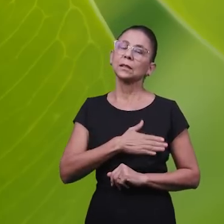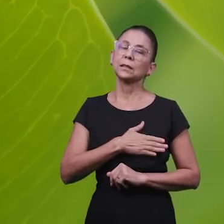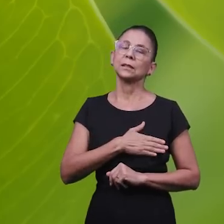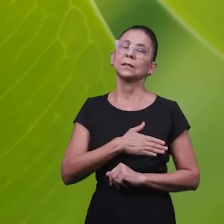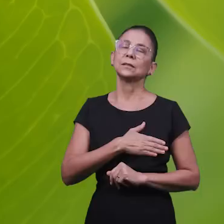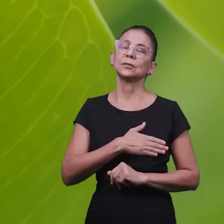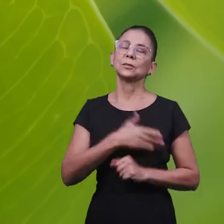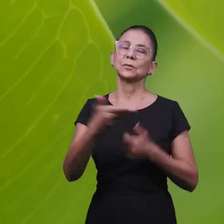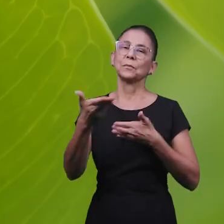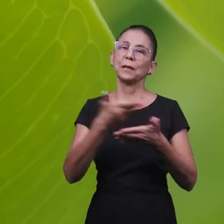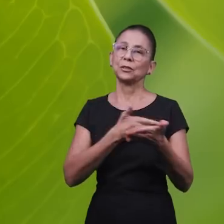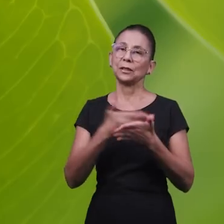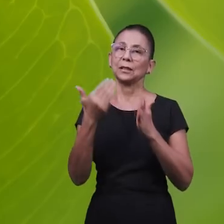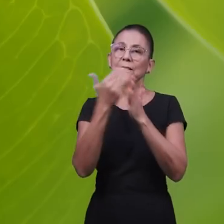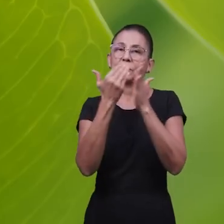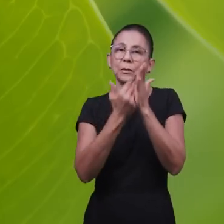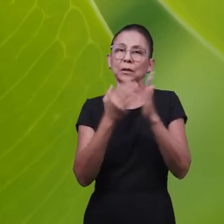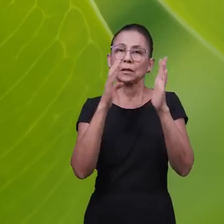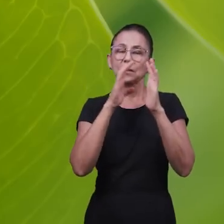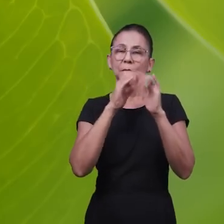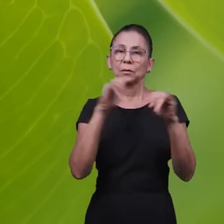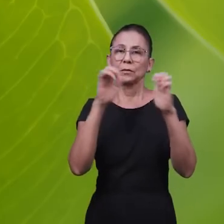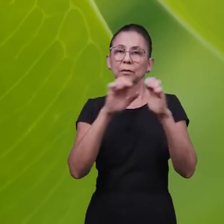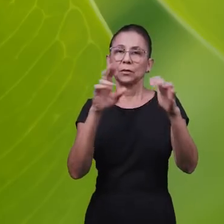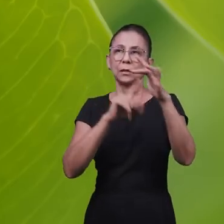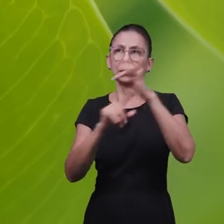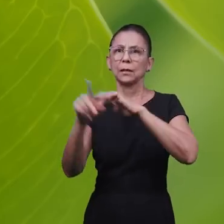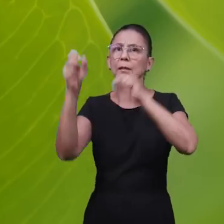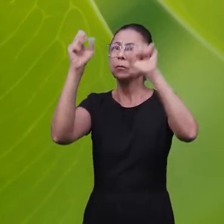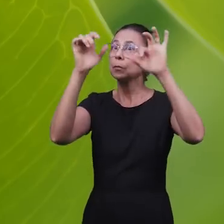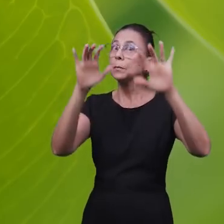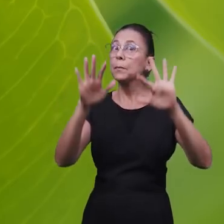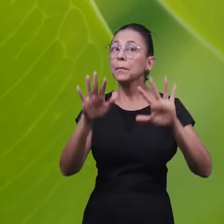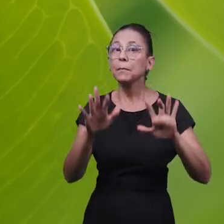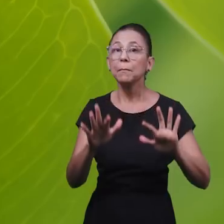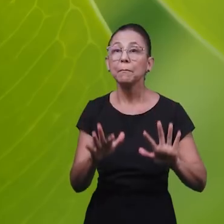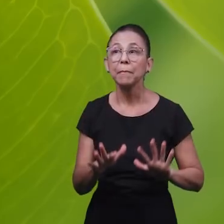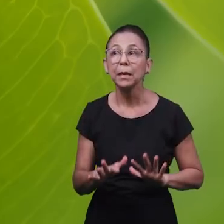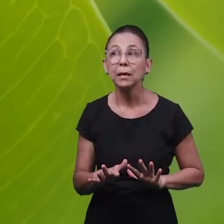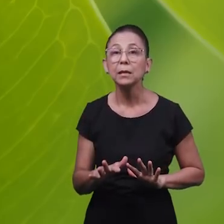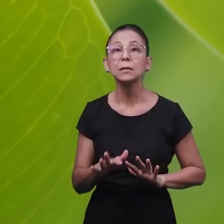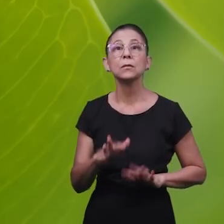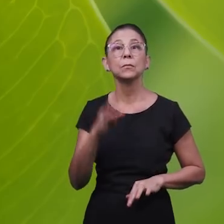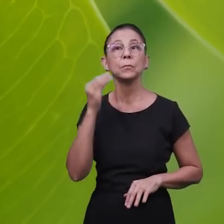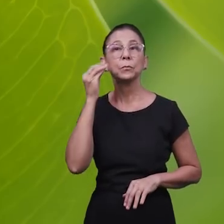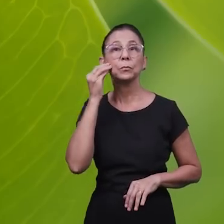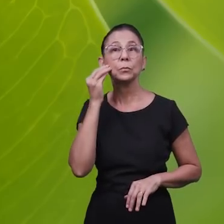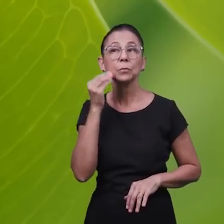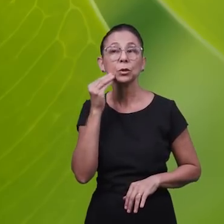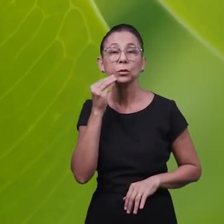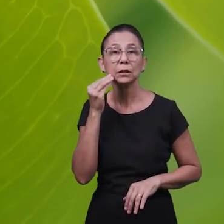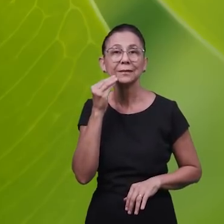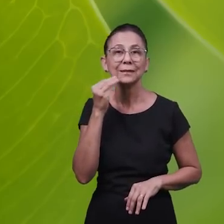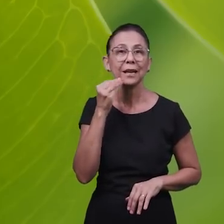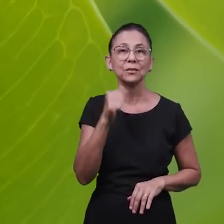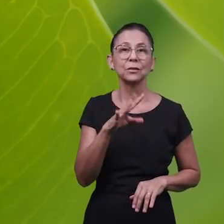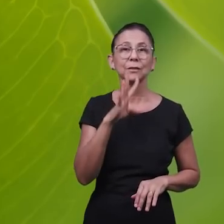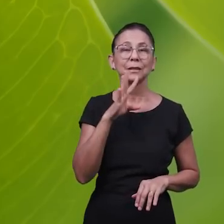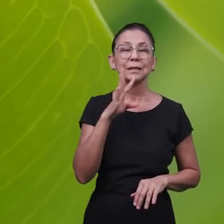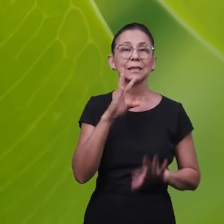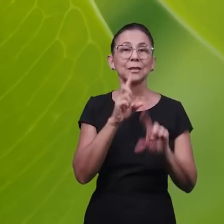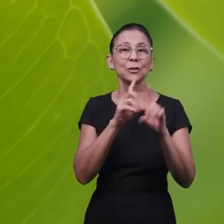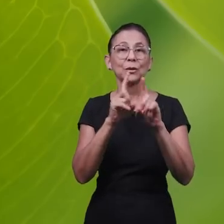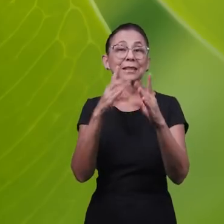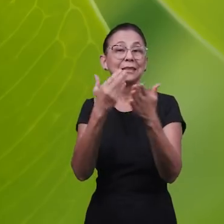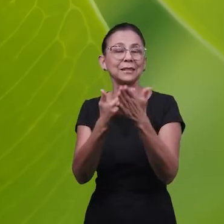programa Anunciando o Evangelho Eterno tem sido uma grande bênção para nós. Nós temos tido a oportunidade de conhecer e estudar mais as